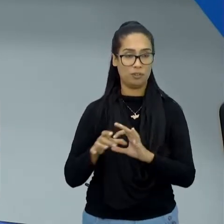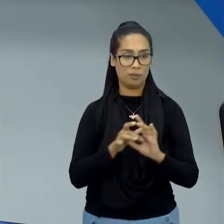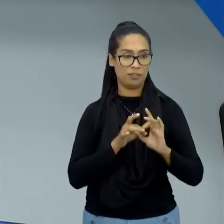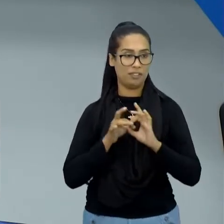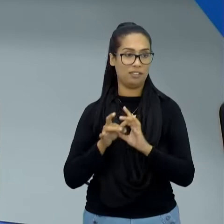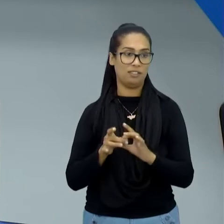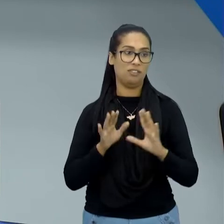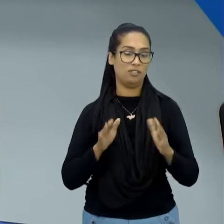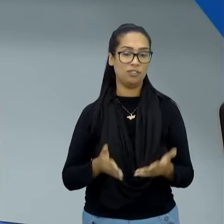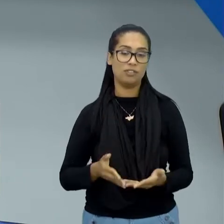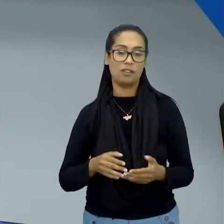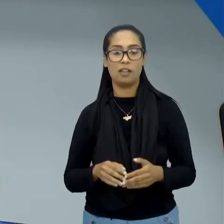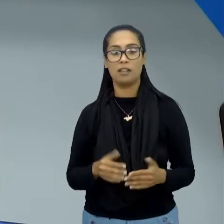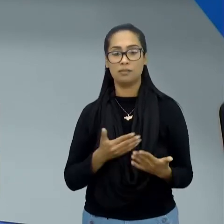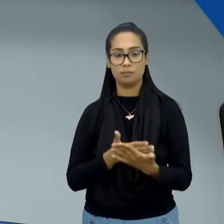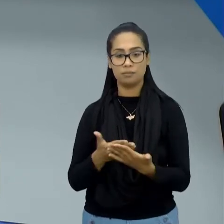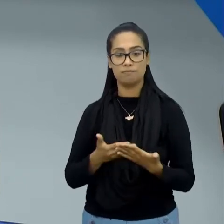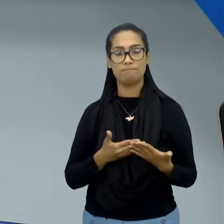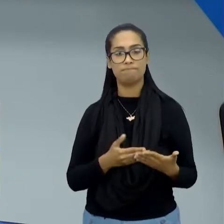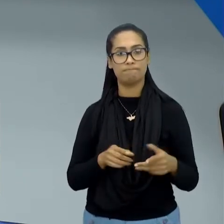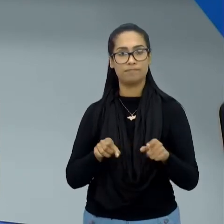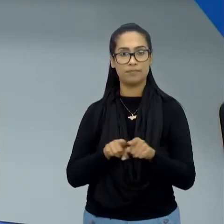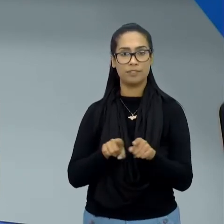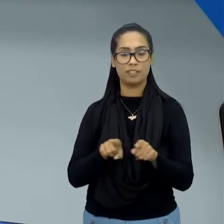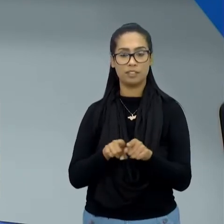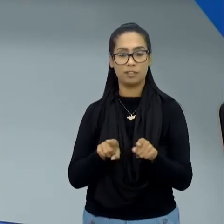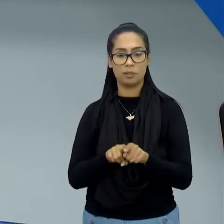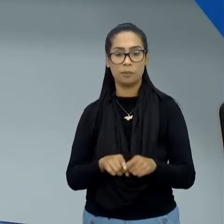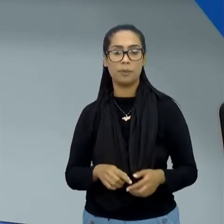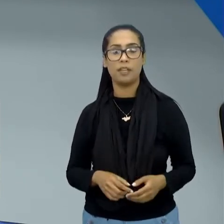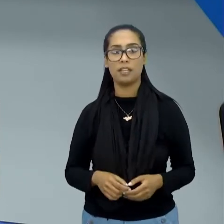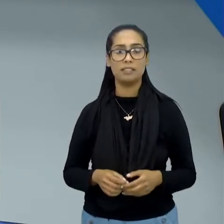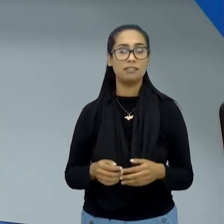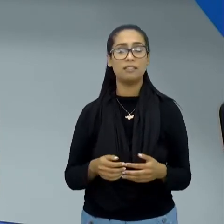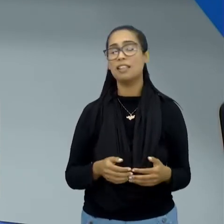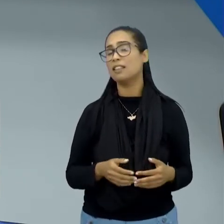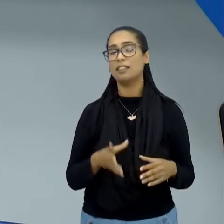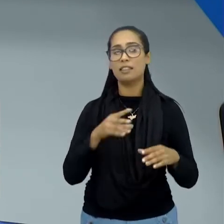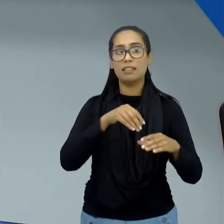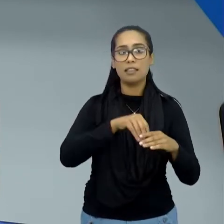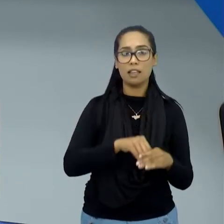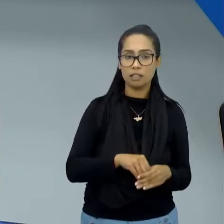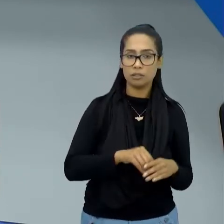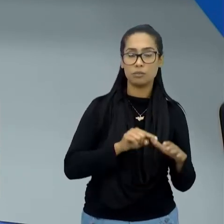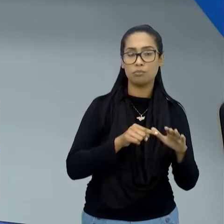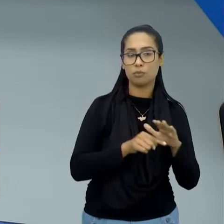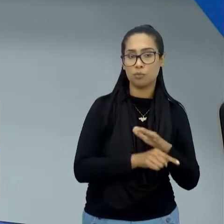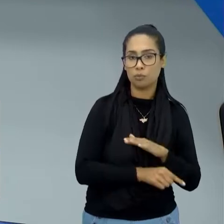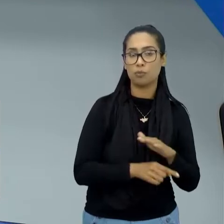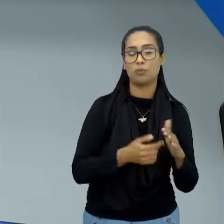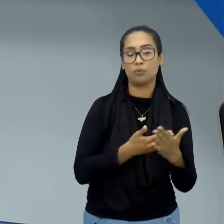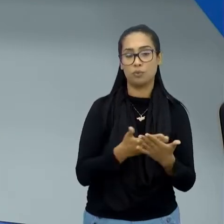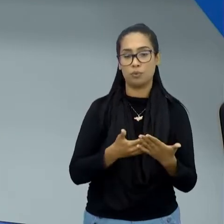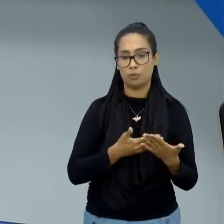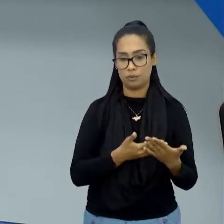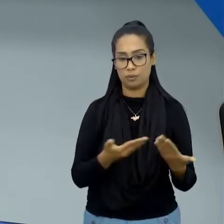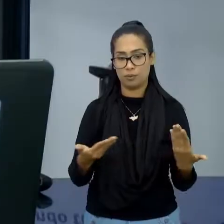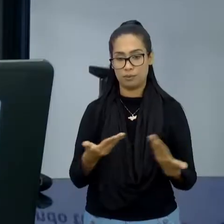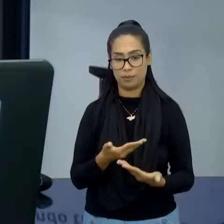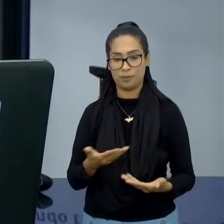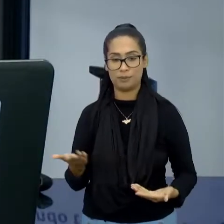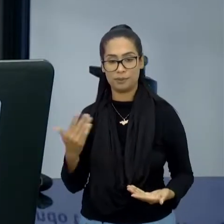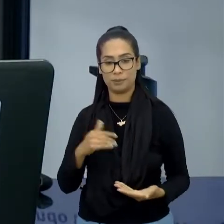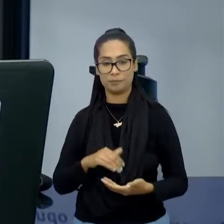aqui apurar um pouquinho mais a interdisciplinaridade nesse tema que é tão sofisticado, que é tão marcante. Vamos embora, então. Bora